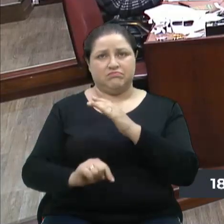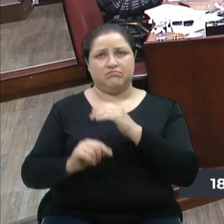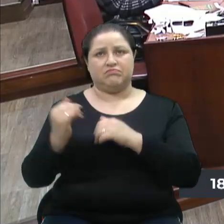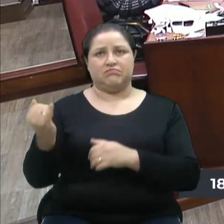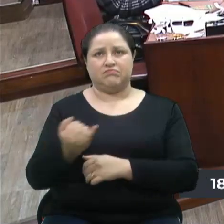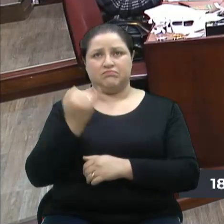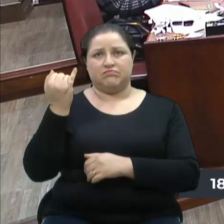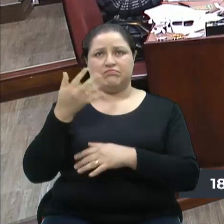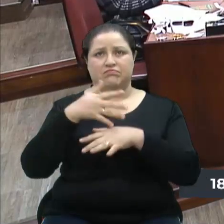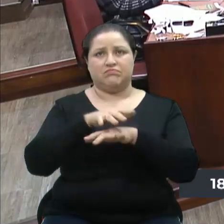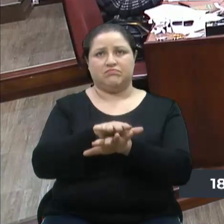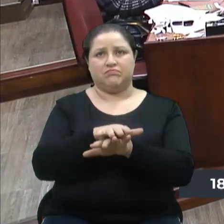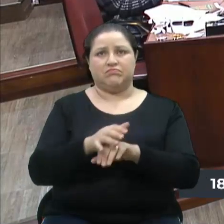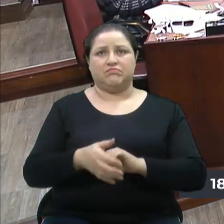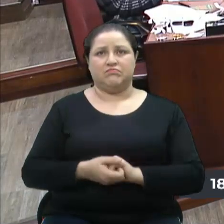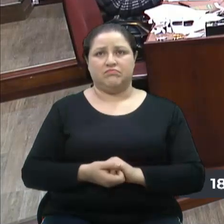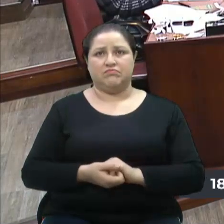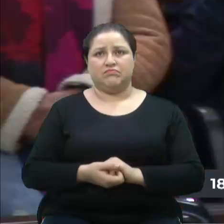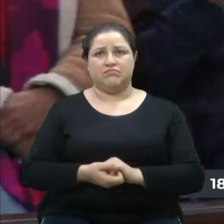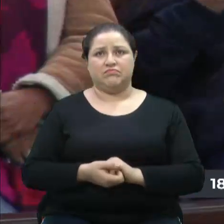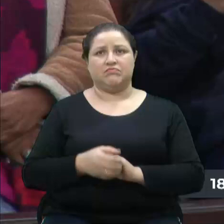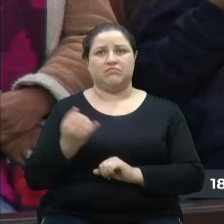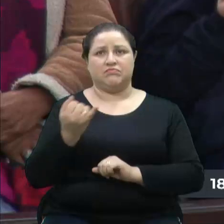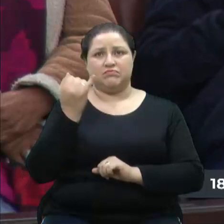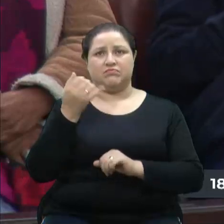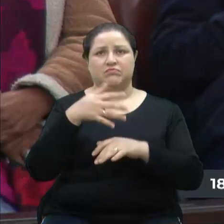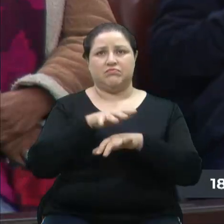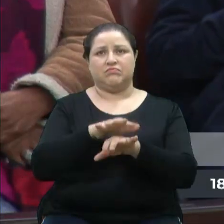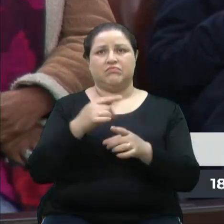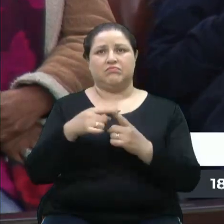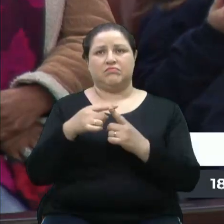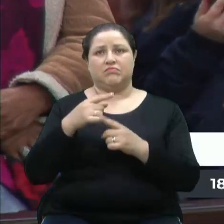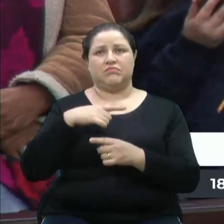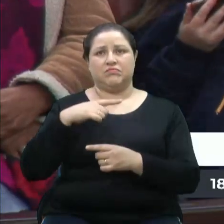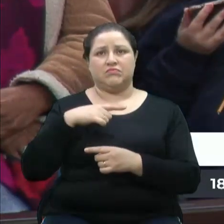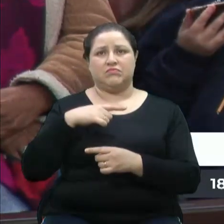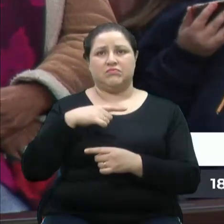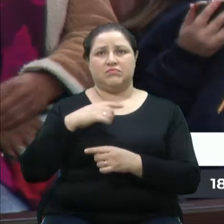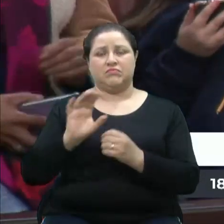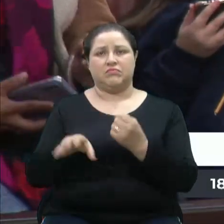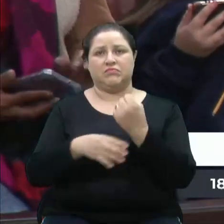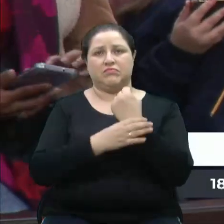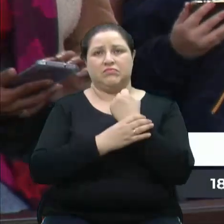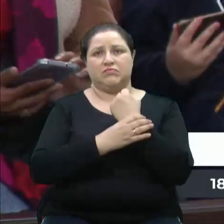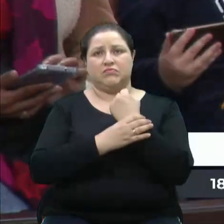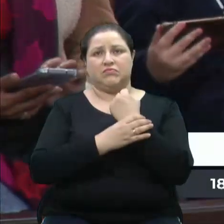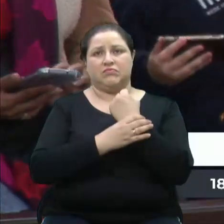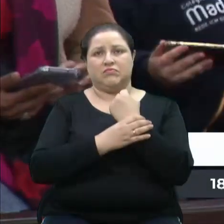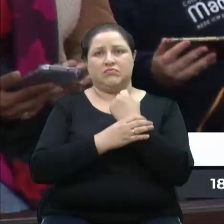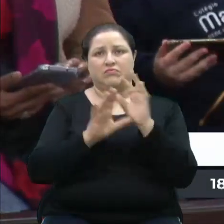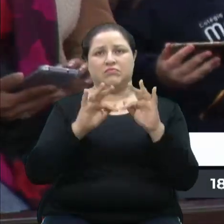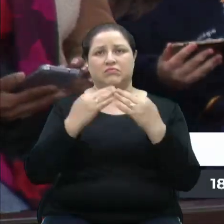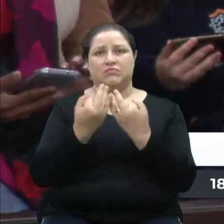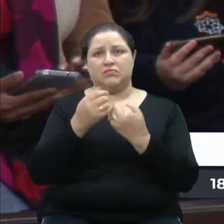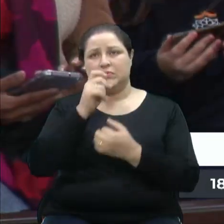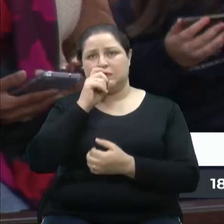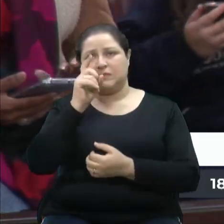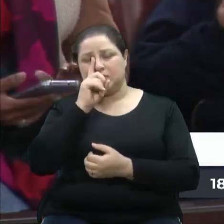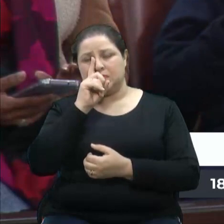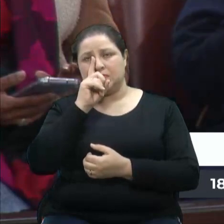da inclusão EA importância que nós temos também de garantir às famílias aos